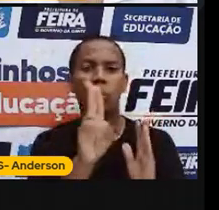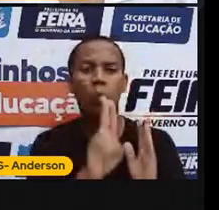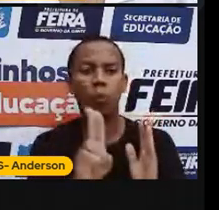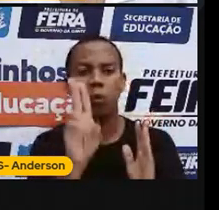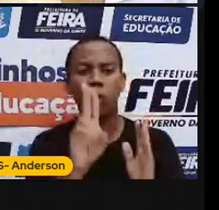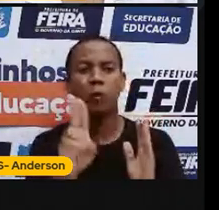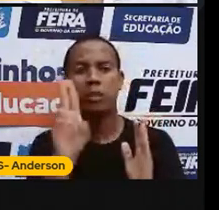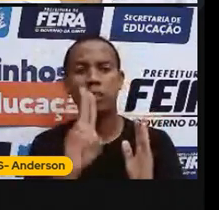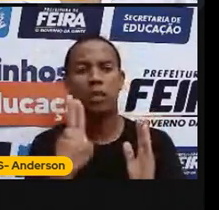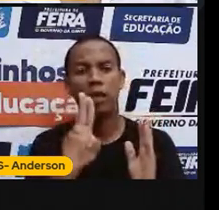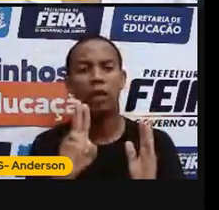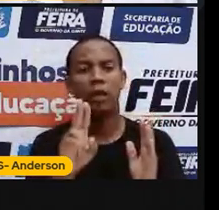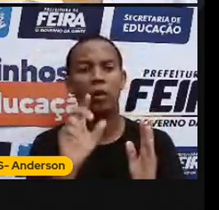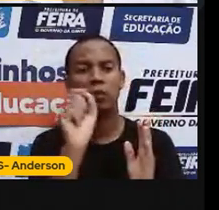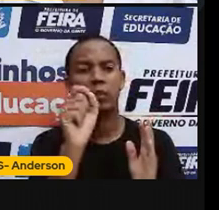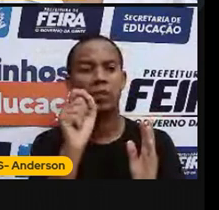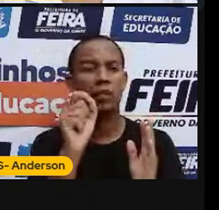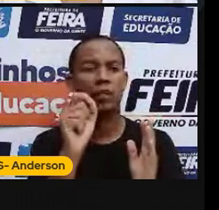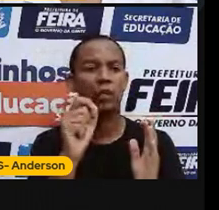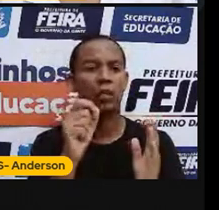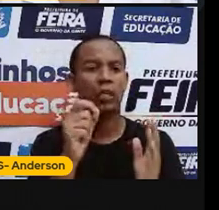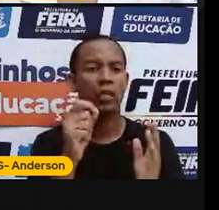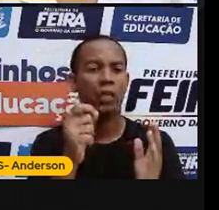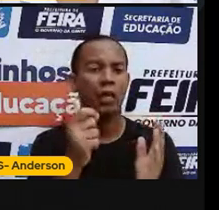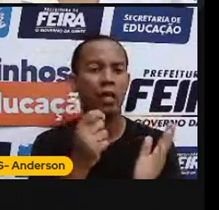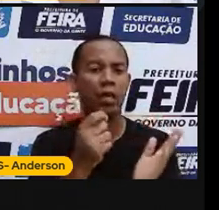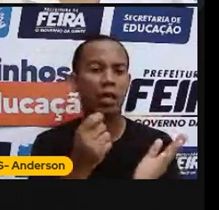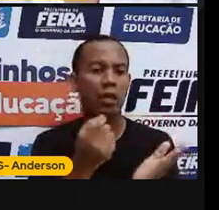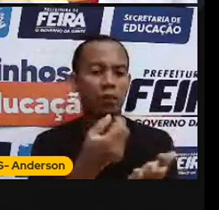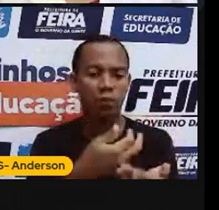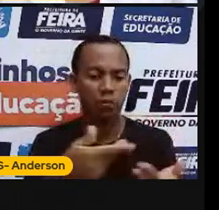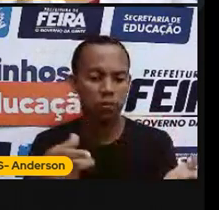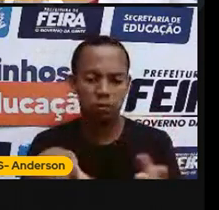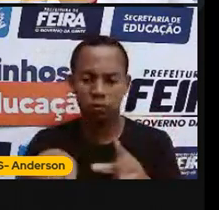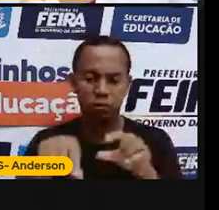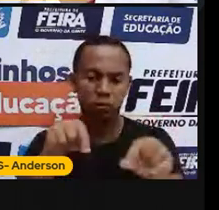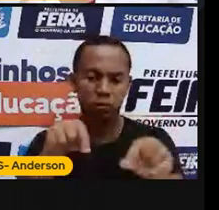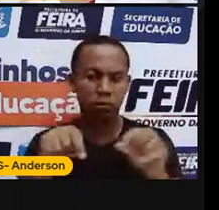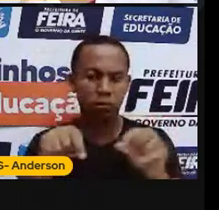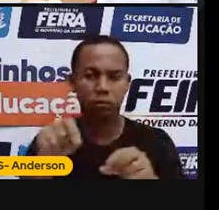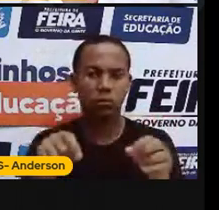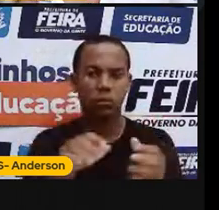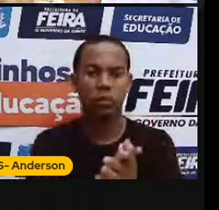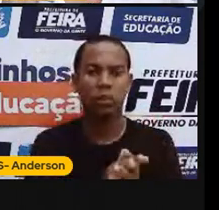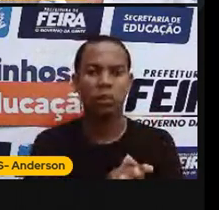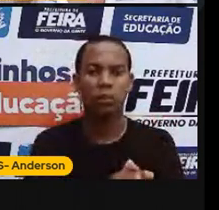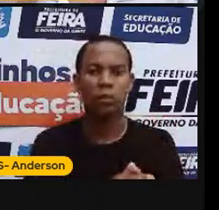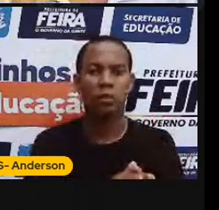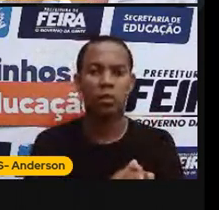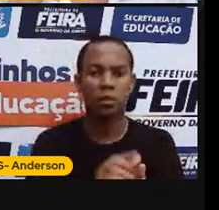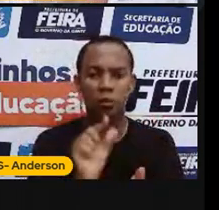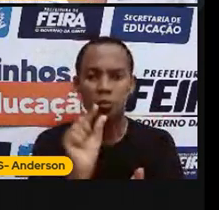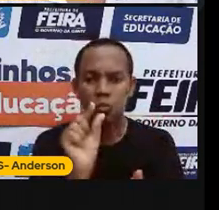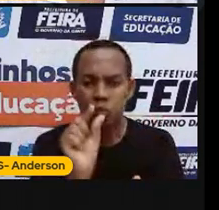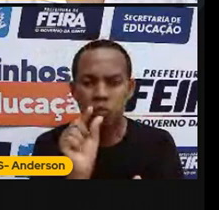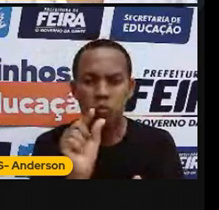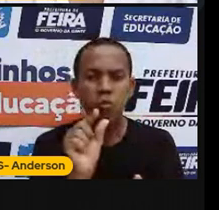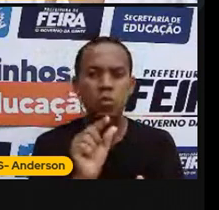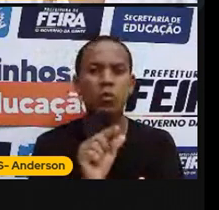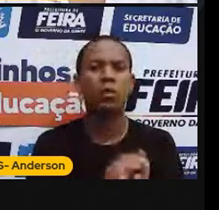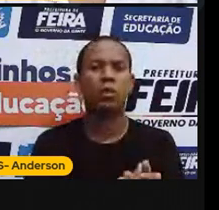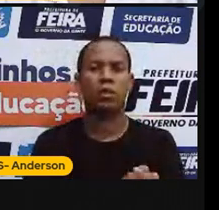Elementos naturais, como o urucum e o jenipapo. O urucum é uma sementinha